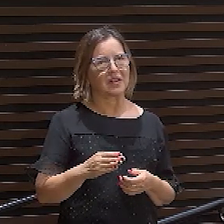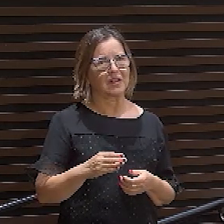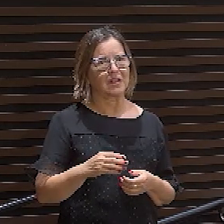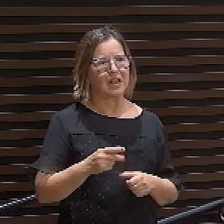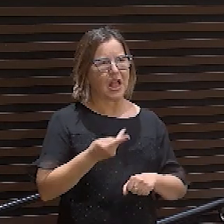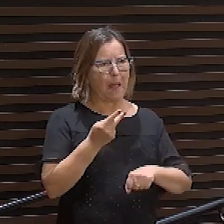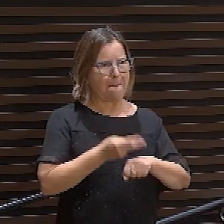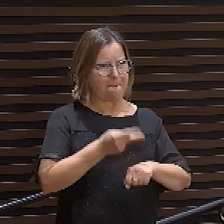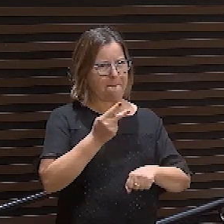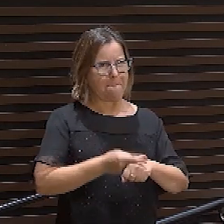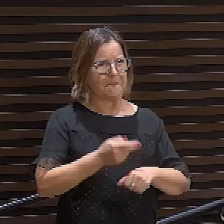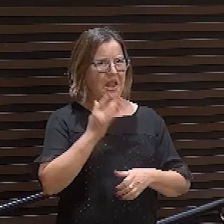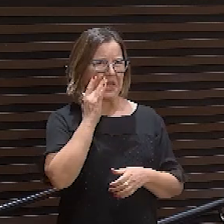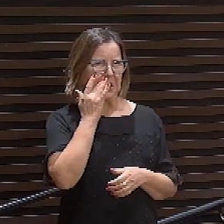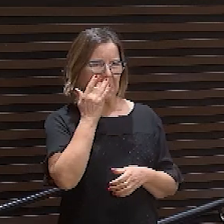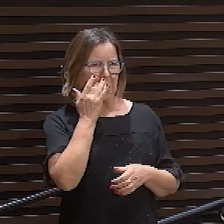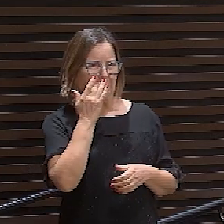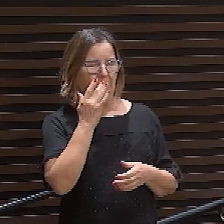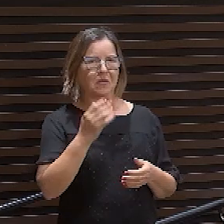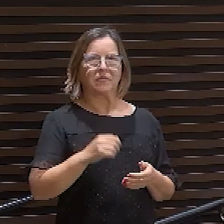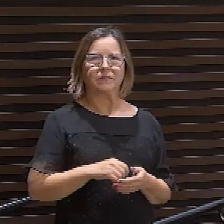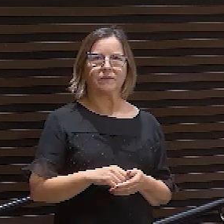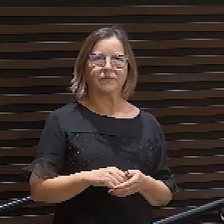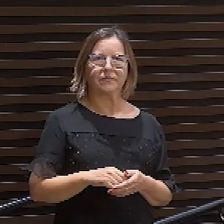de destaque. Ai